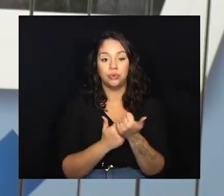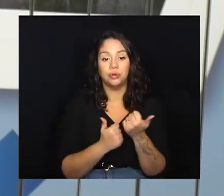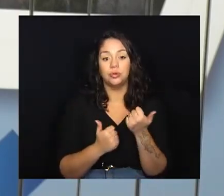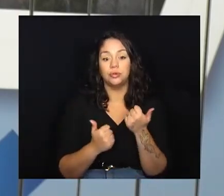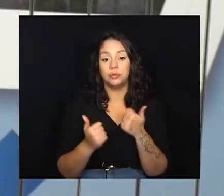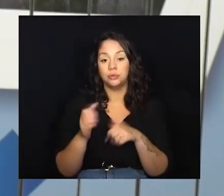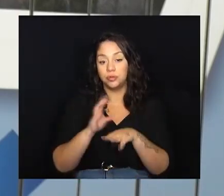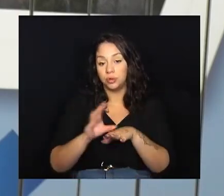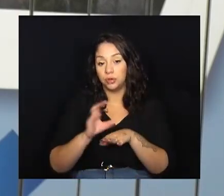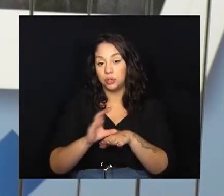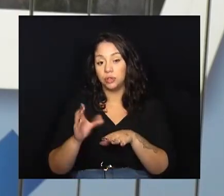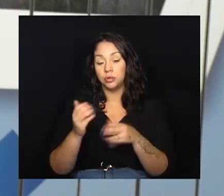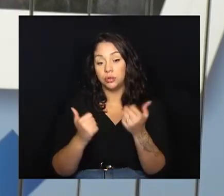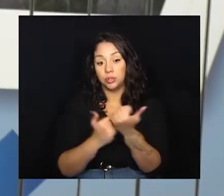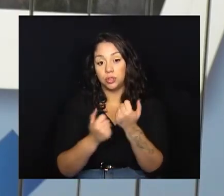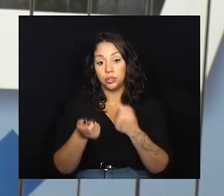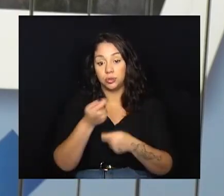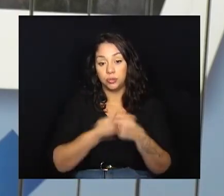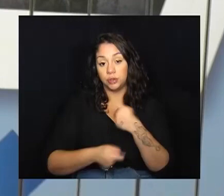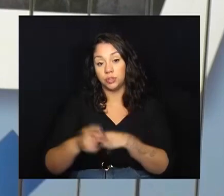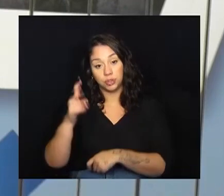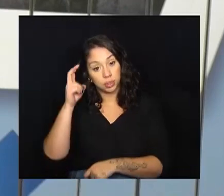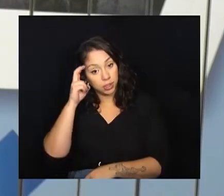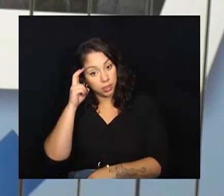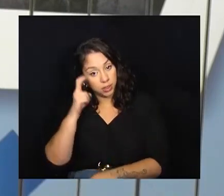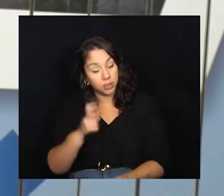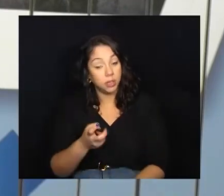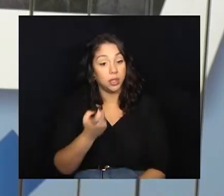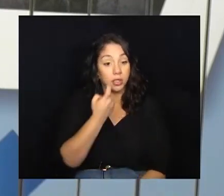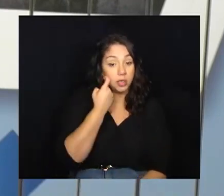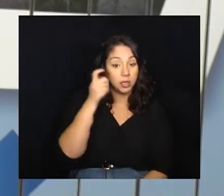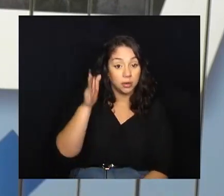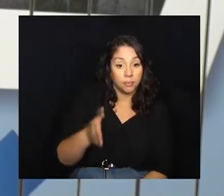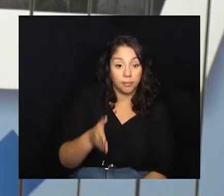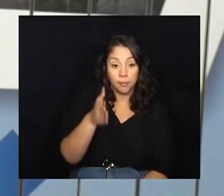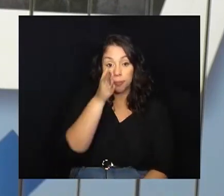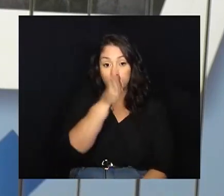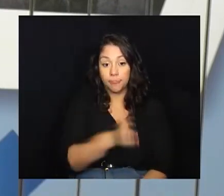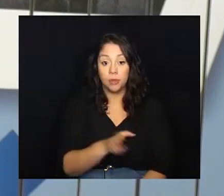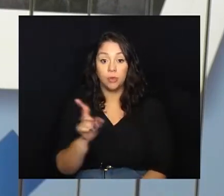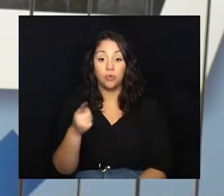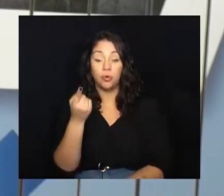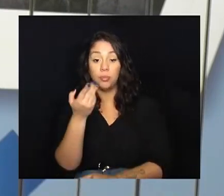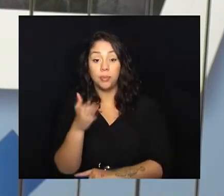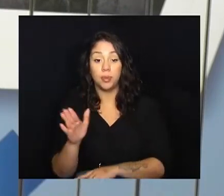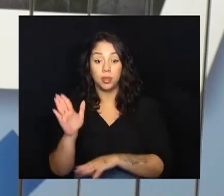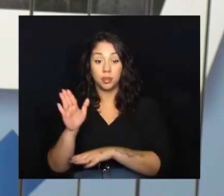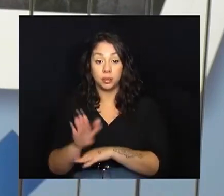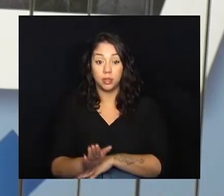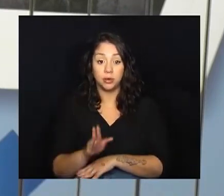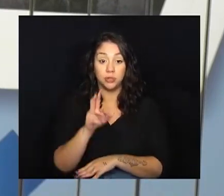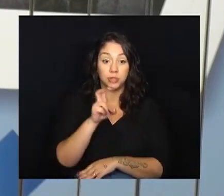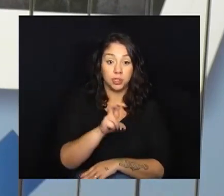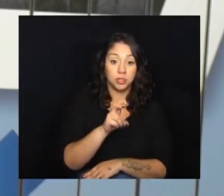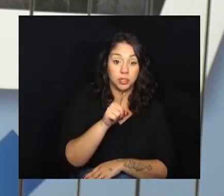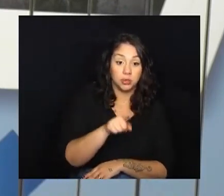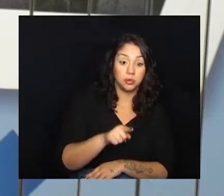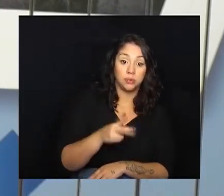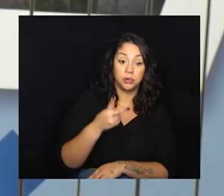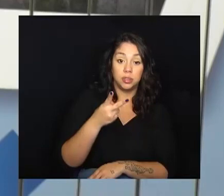vai ser de quintas e sextas-feiras sempre dá uma e meia da tarde até 5:10 com 30 vagas